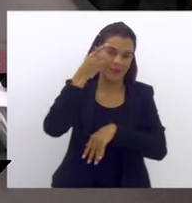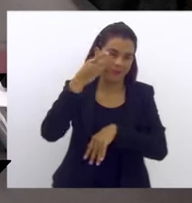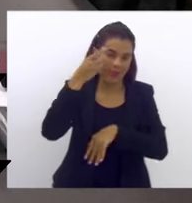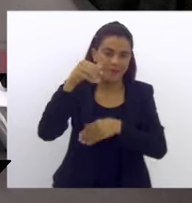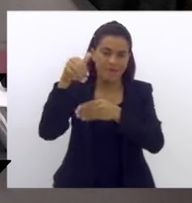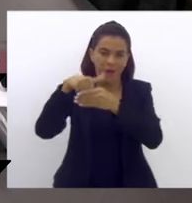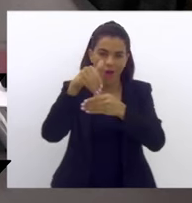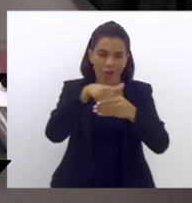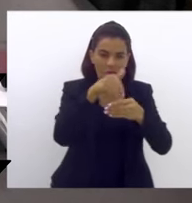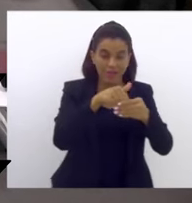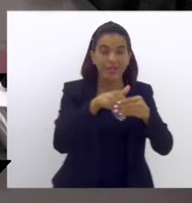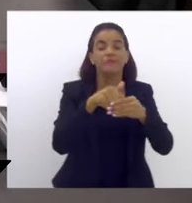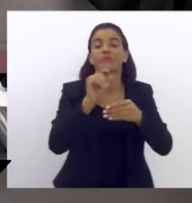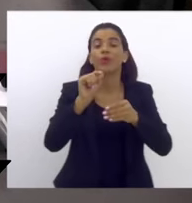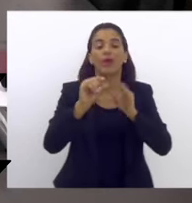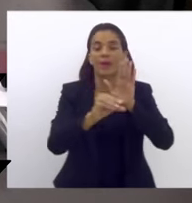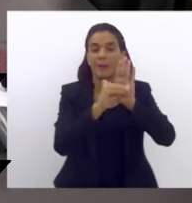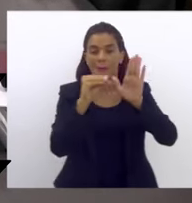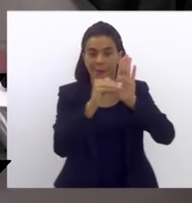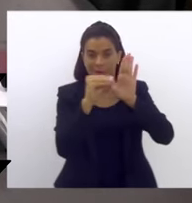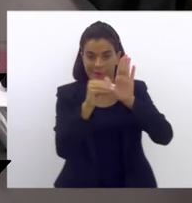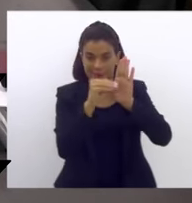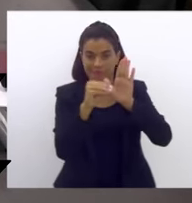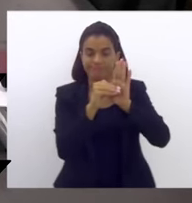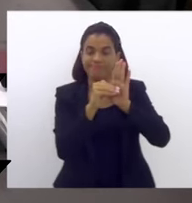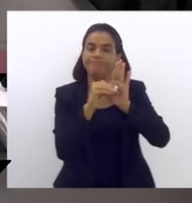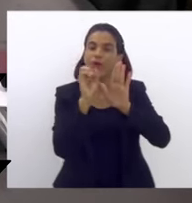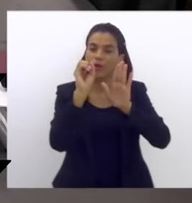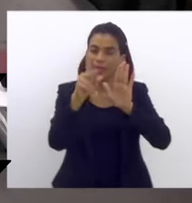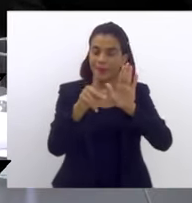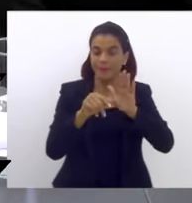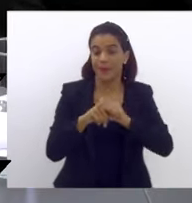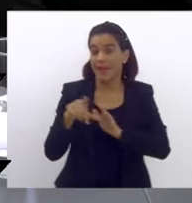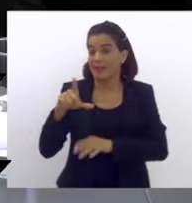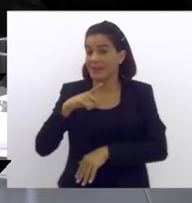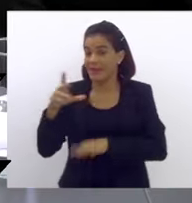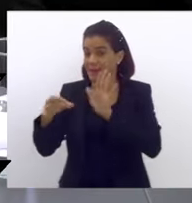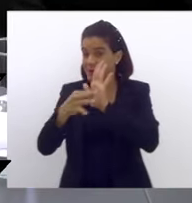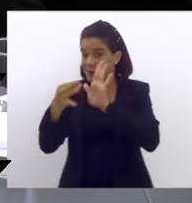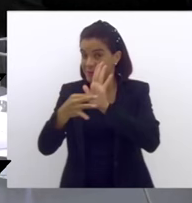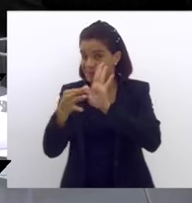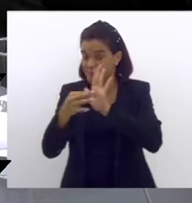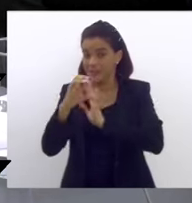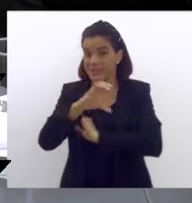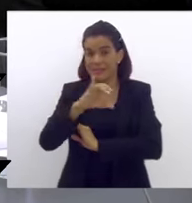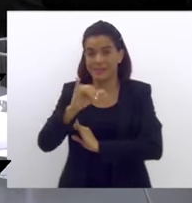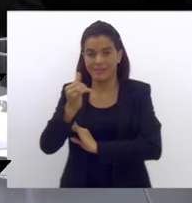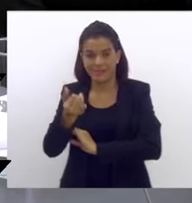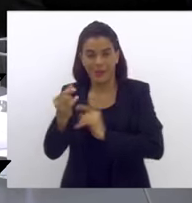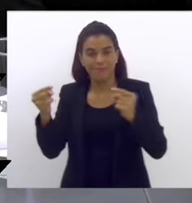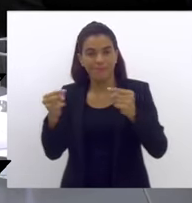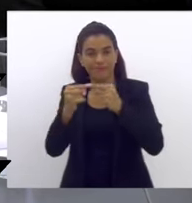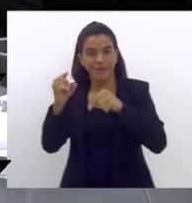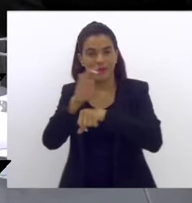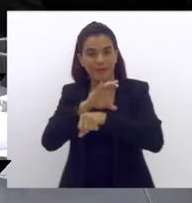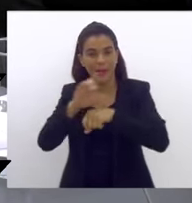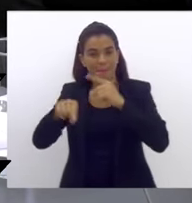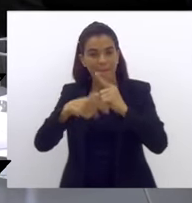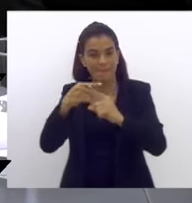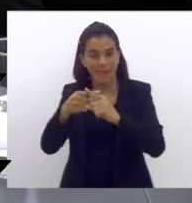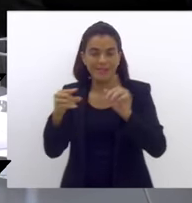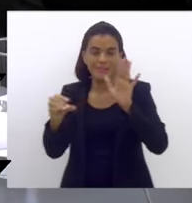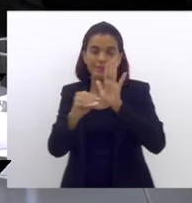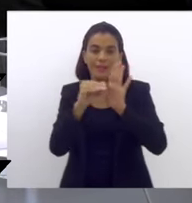emendamos antes do seu parecer aí vem o seu parecer da ccj constitucionalidade com emendas